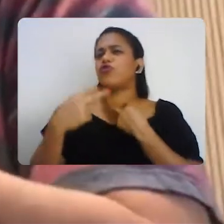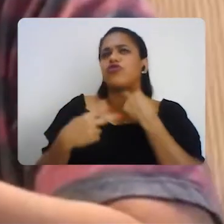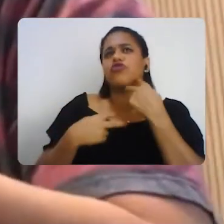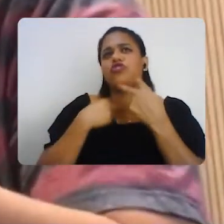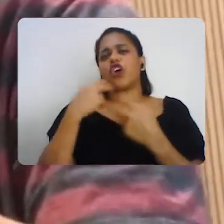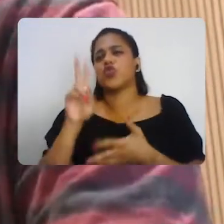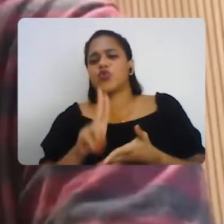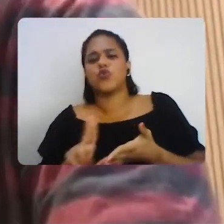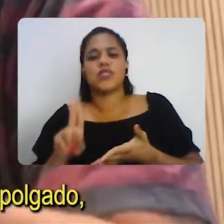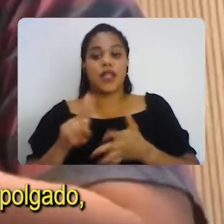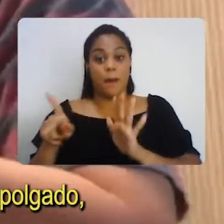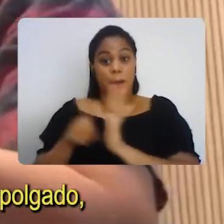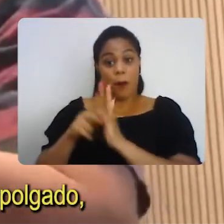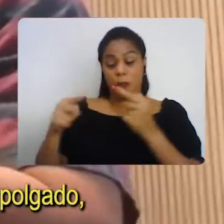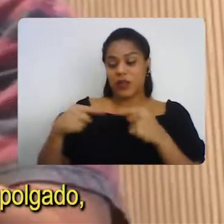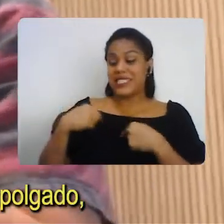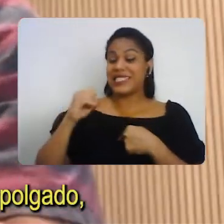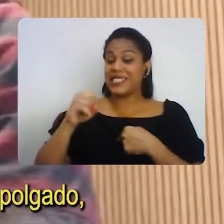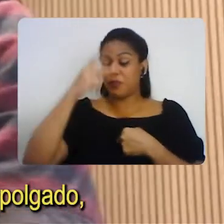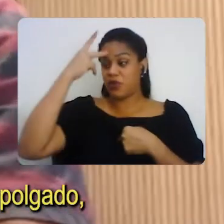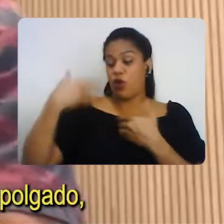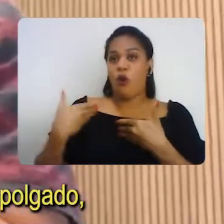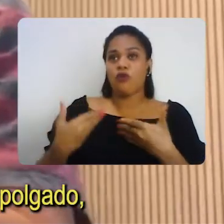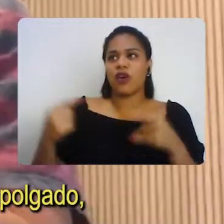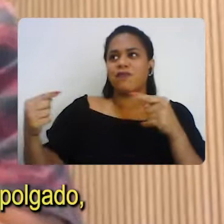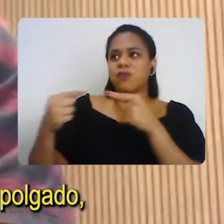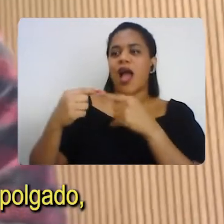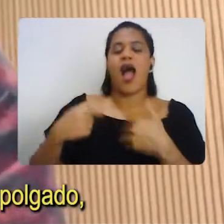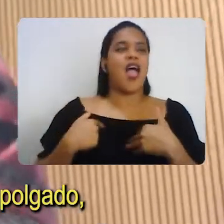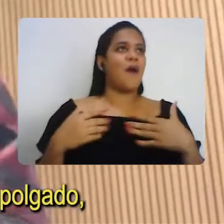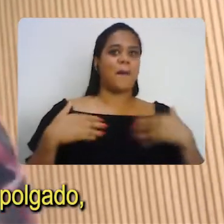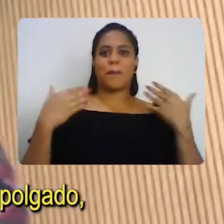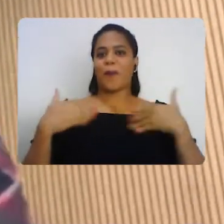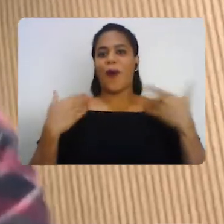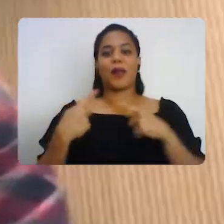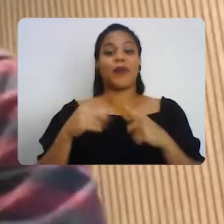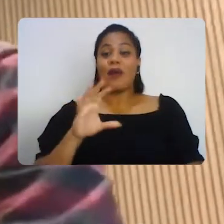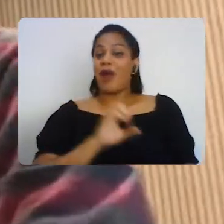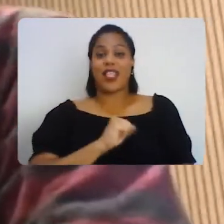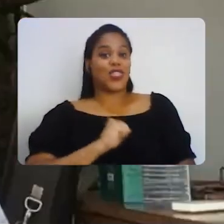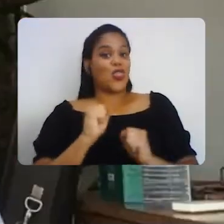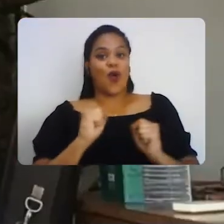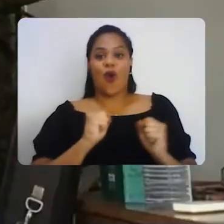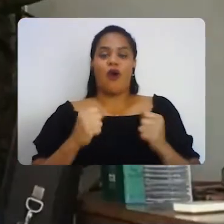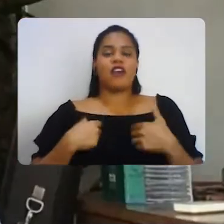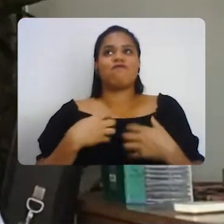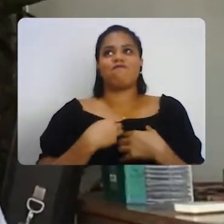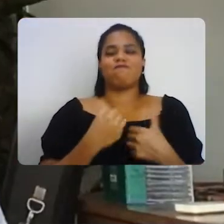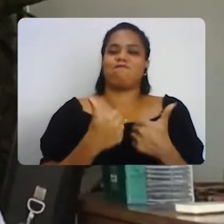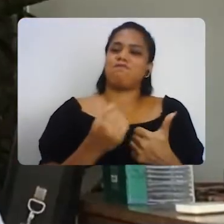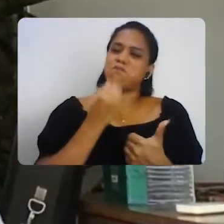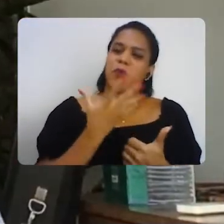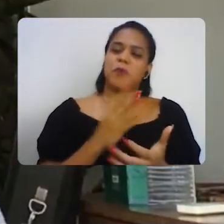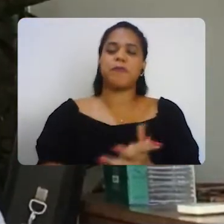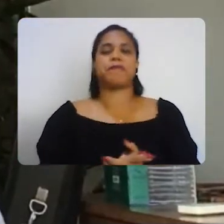que são usados na música nordestina. Então, quando eu sou convidado para fazer algo dessa natureza, eu fico empolgado porque eu adoro, porque é algo que me